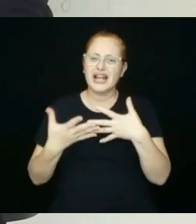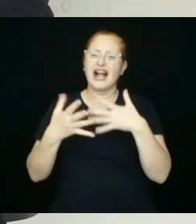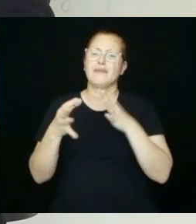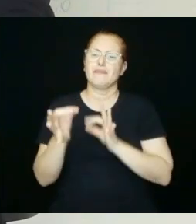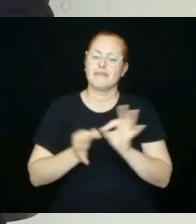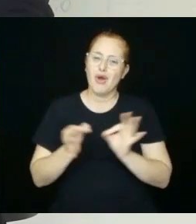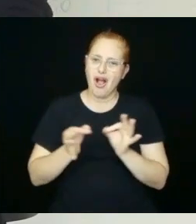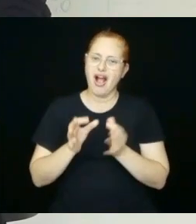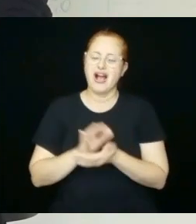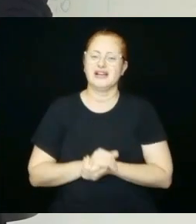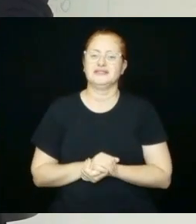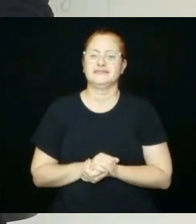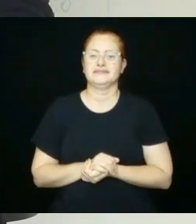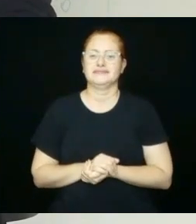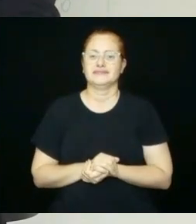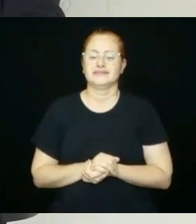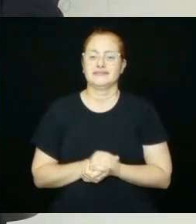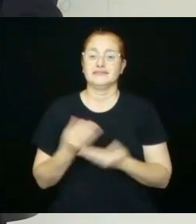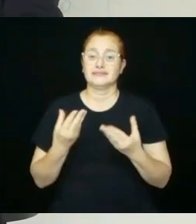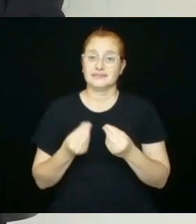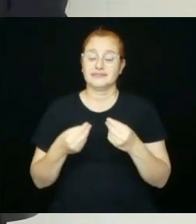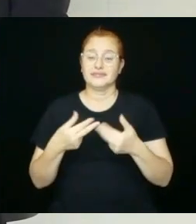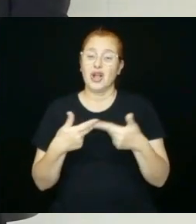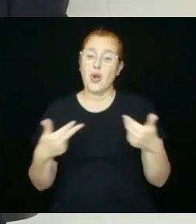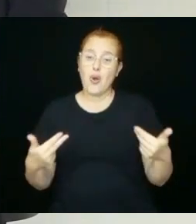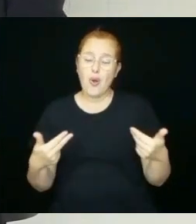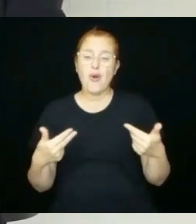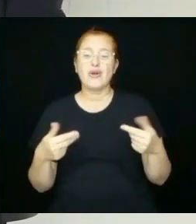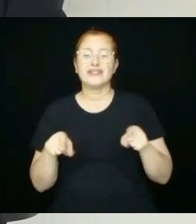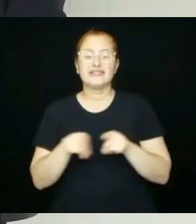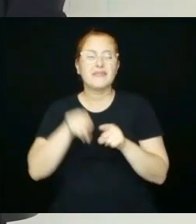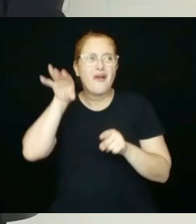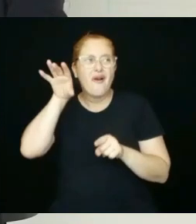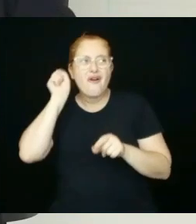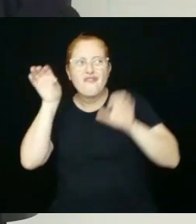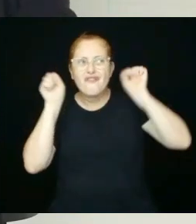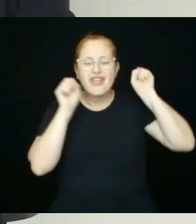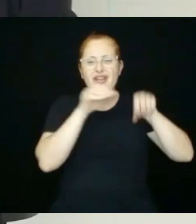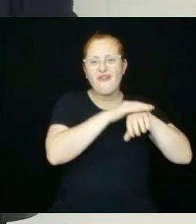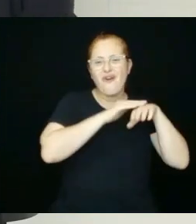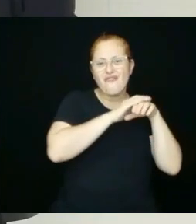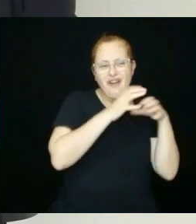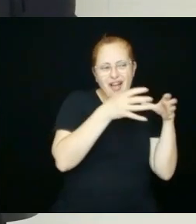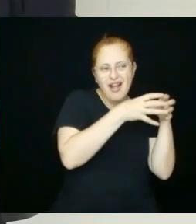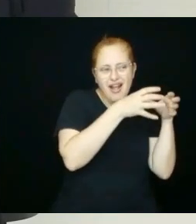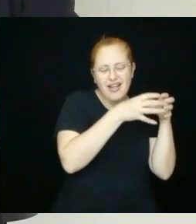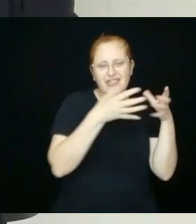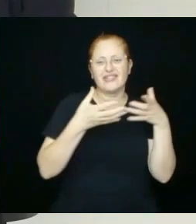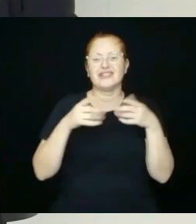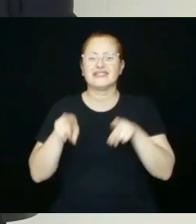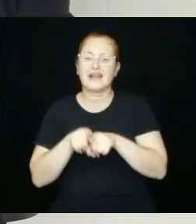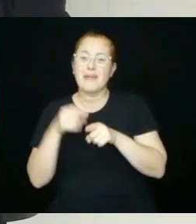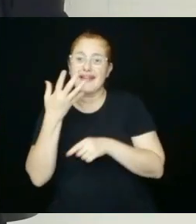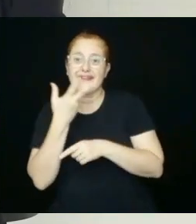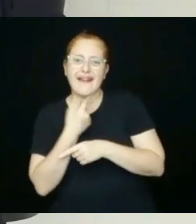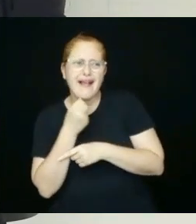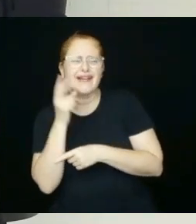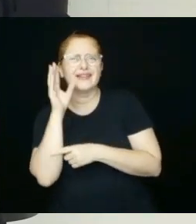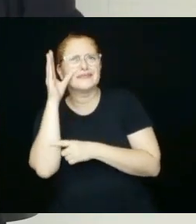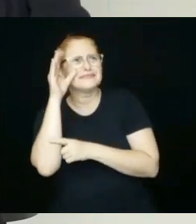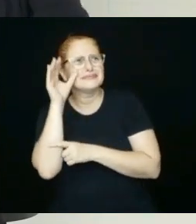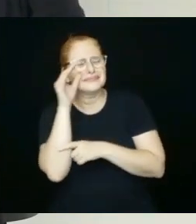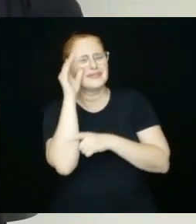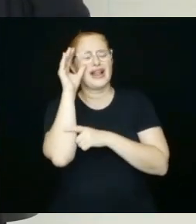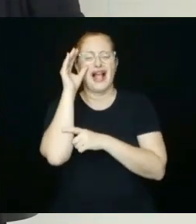projeto. E muita coisa assim eu via paralela, assim, ou quando vinha com crianças vinham olhar,